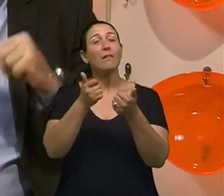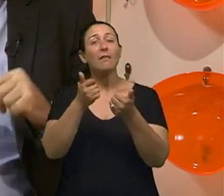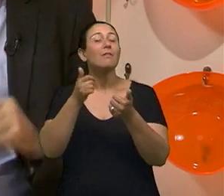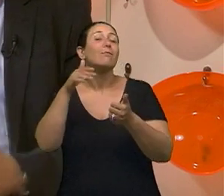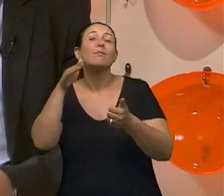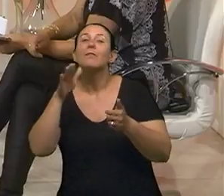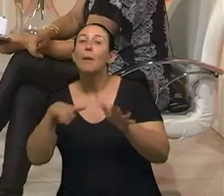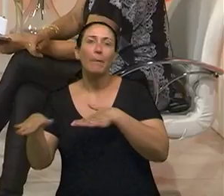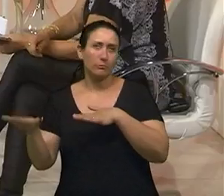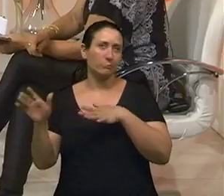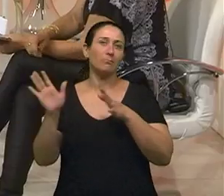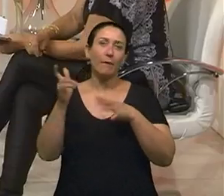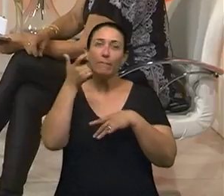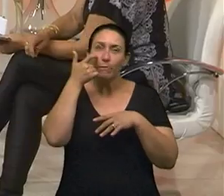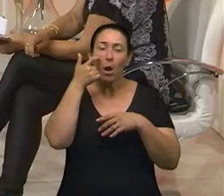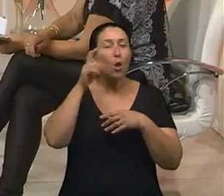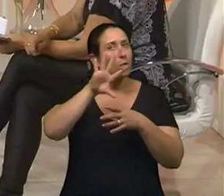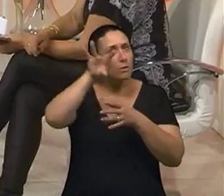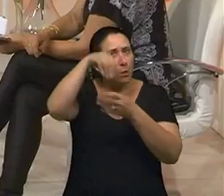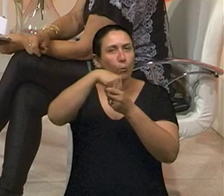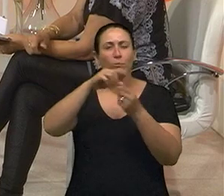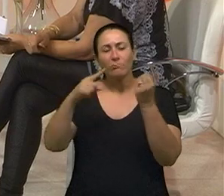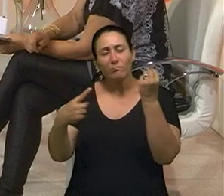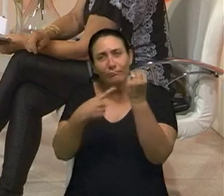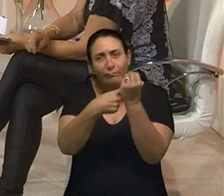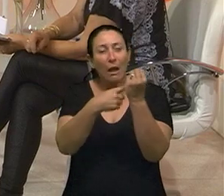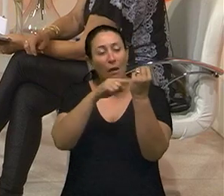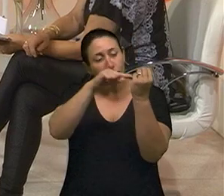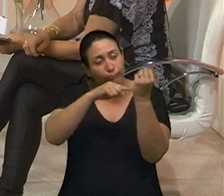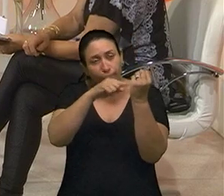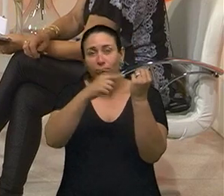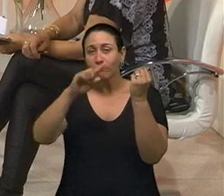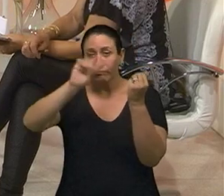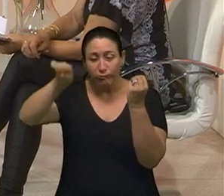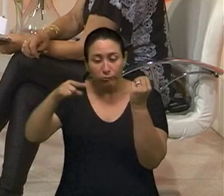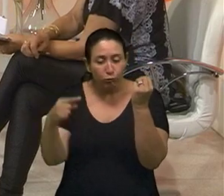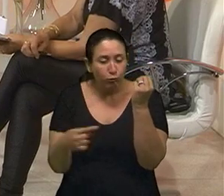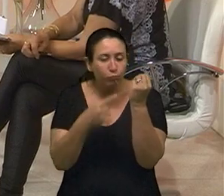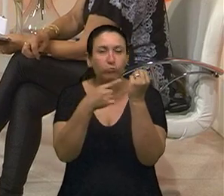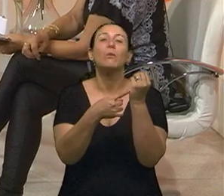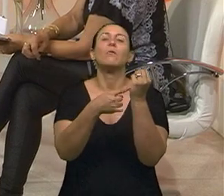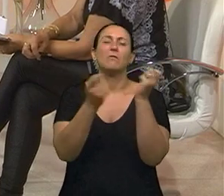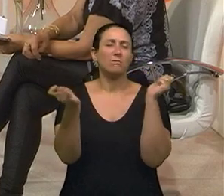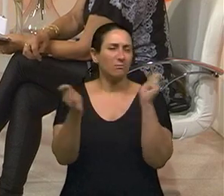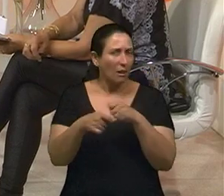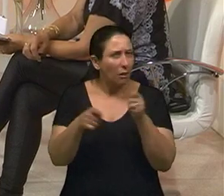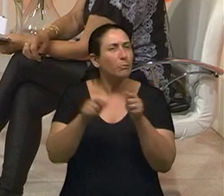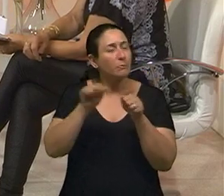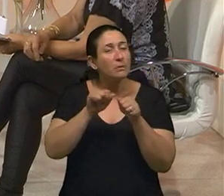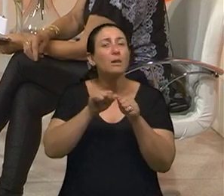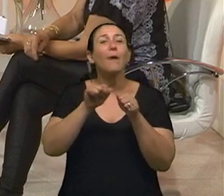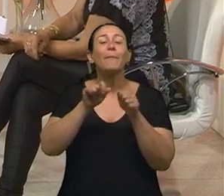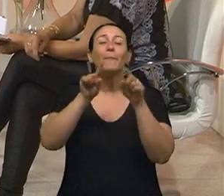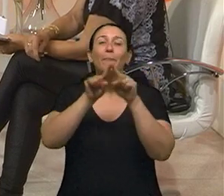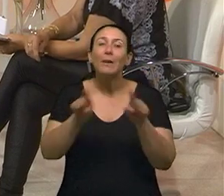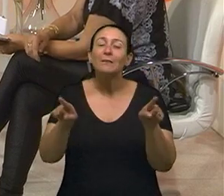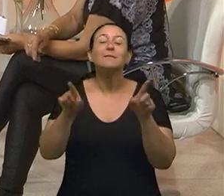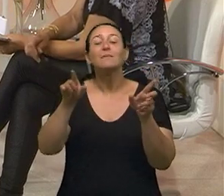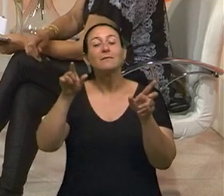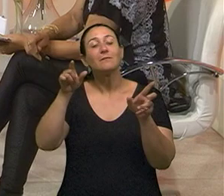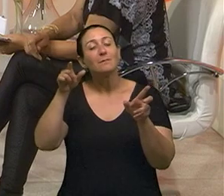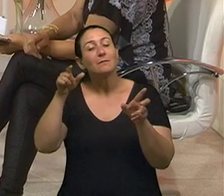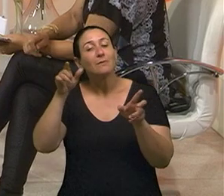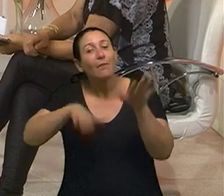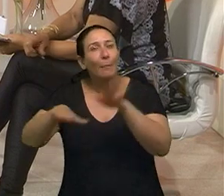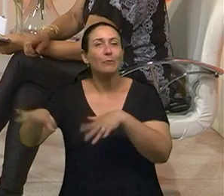revascularizacion de vista endovascular Então hoje a maior parte dos casos dos pacientes pode ser submetido ao procedimento eh